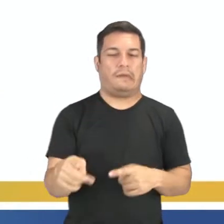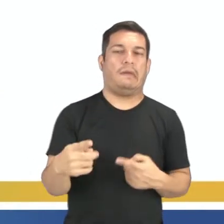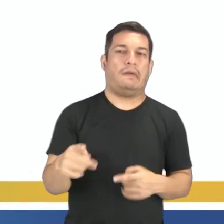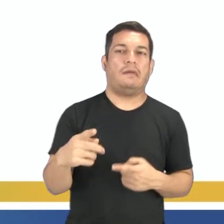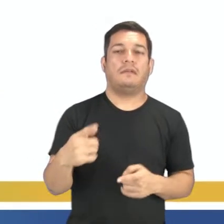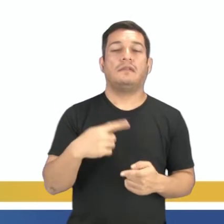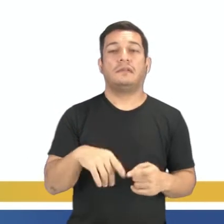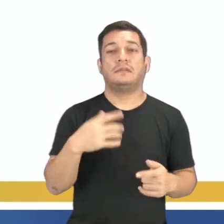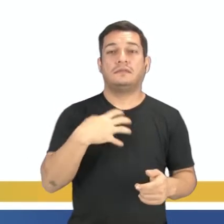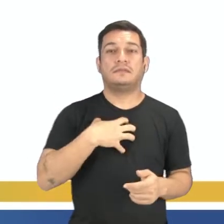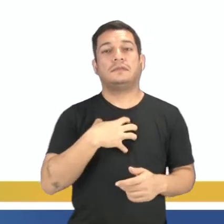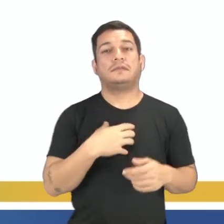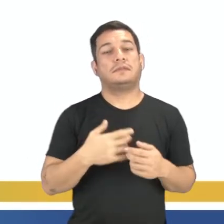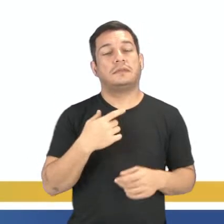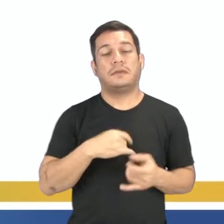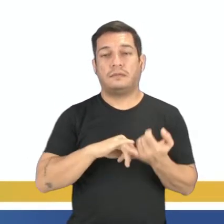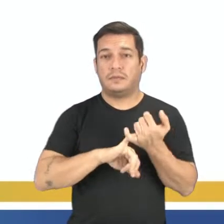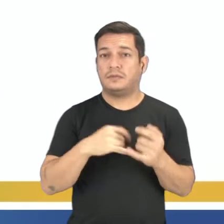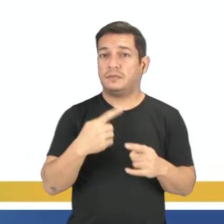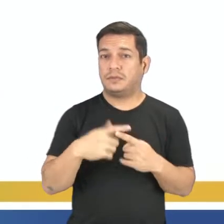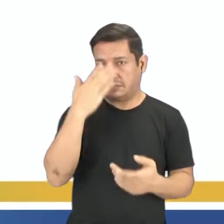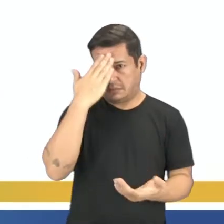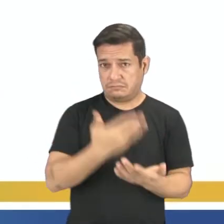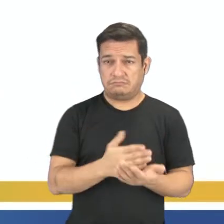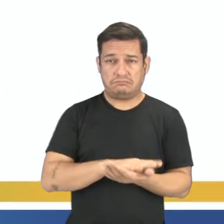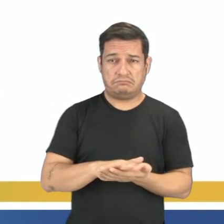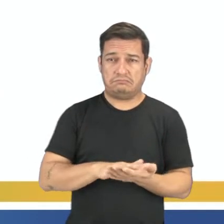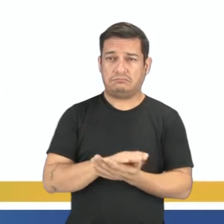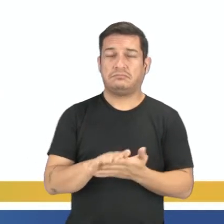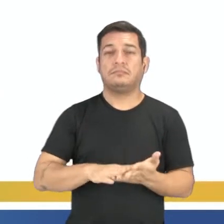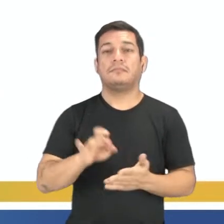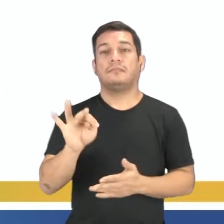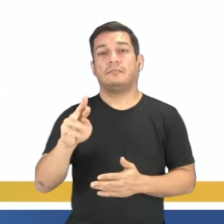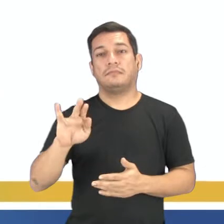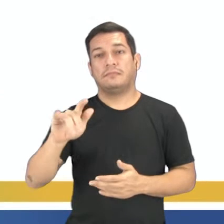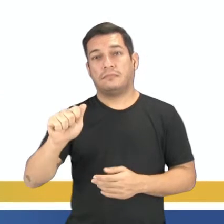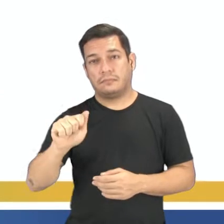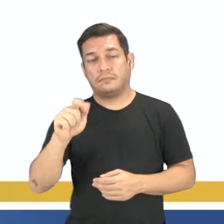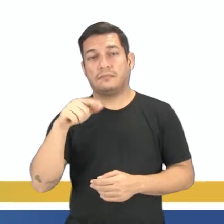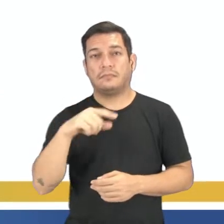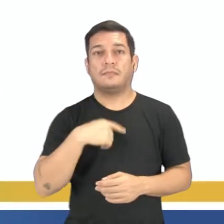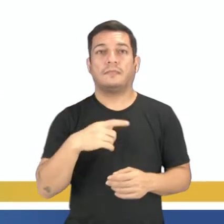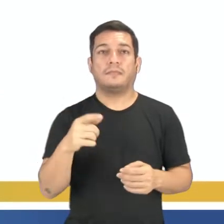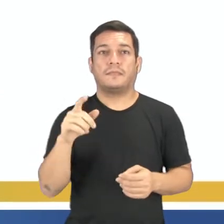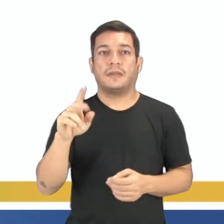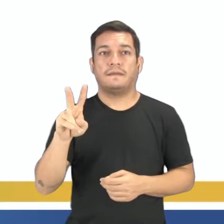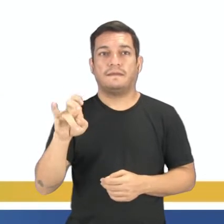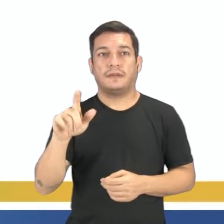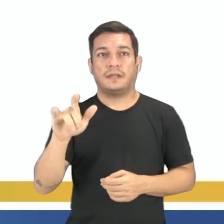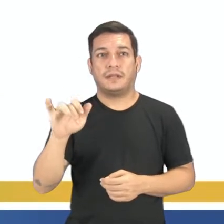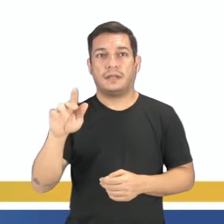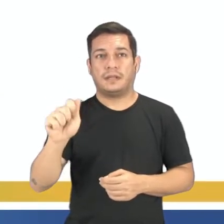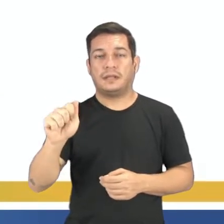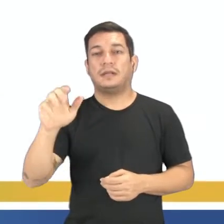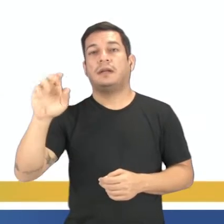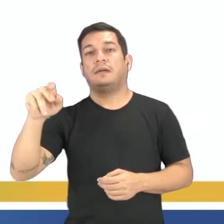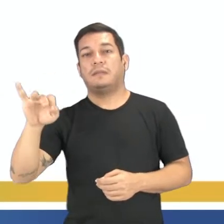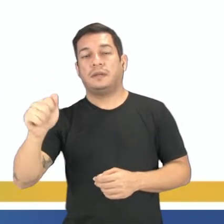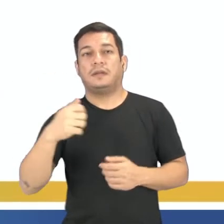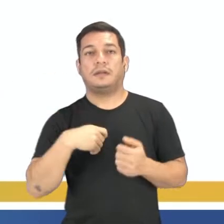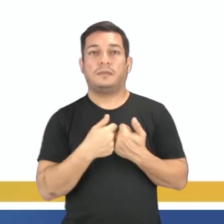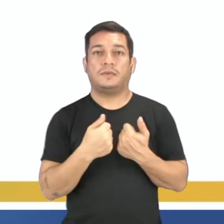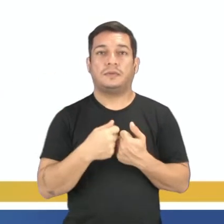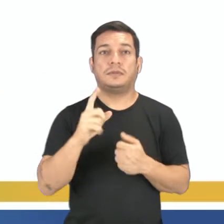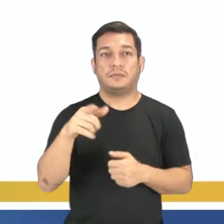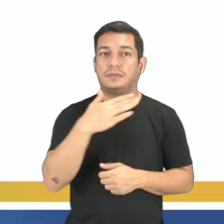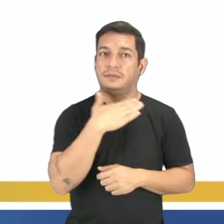não acredita em nenhuma superstição. Rita, Vilela e Camilo eram bastante próximos, especialmente após a morte da mãe